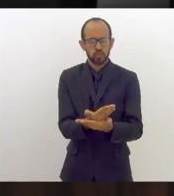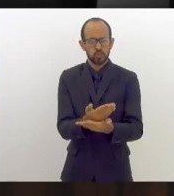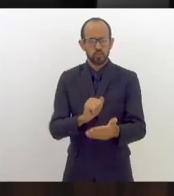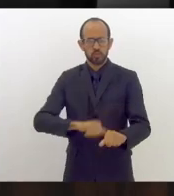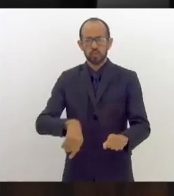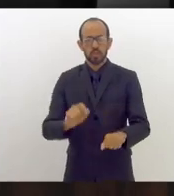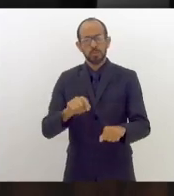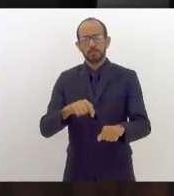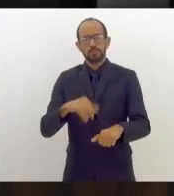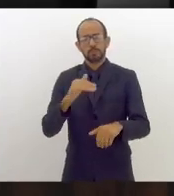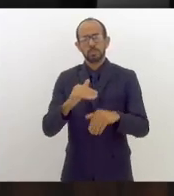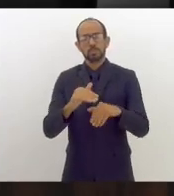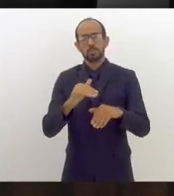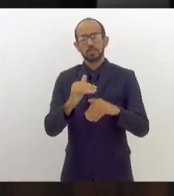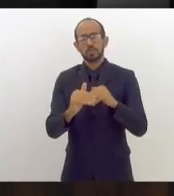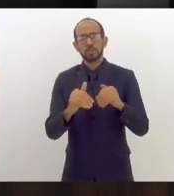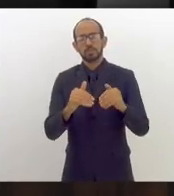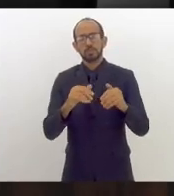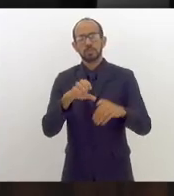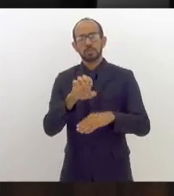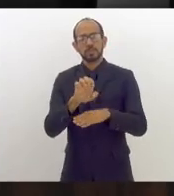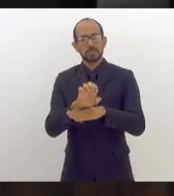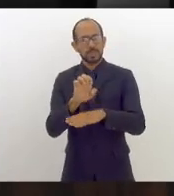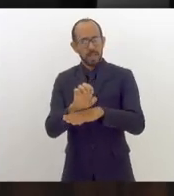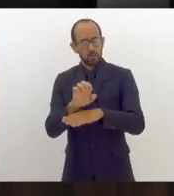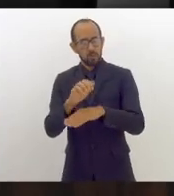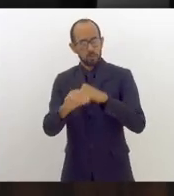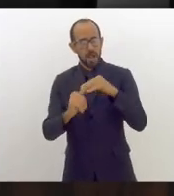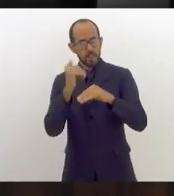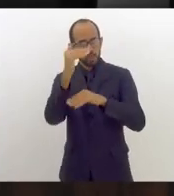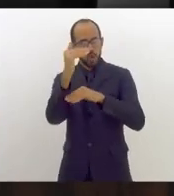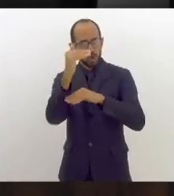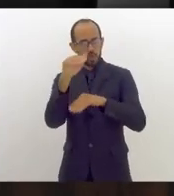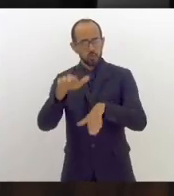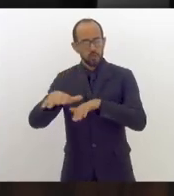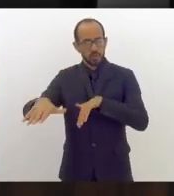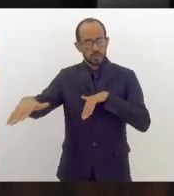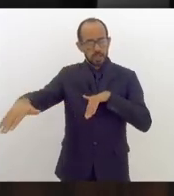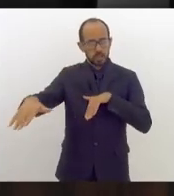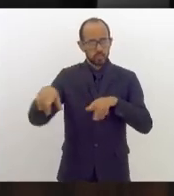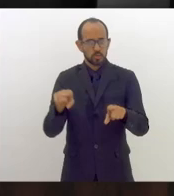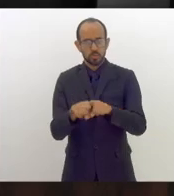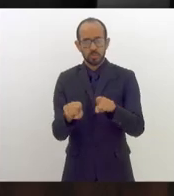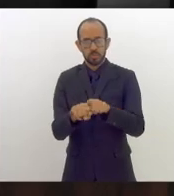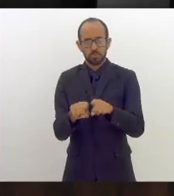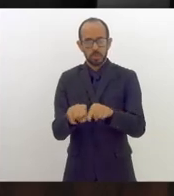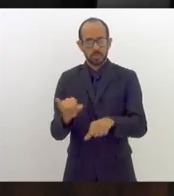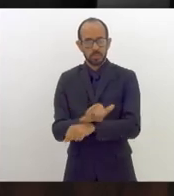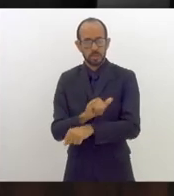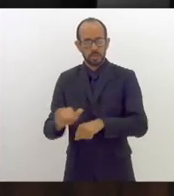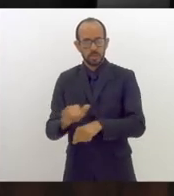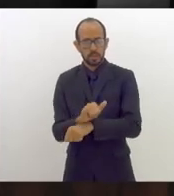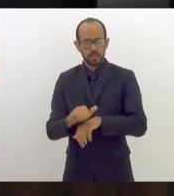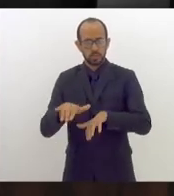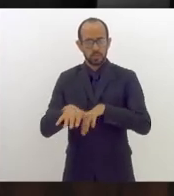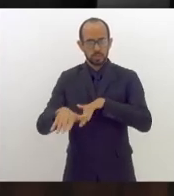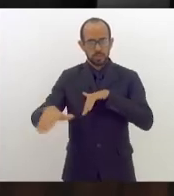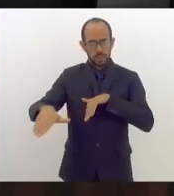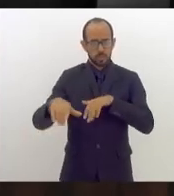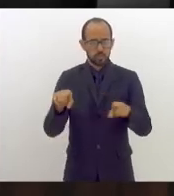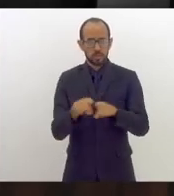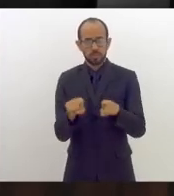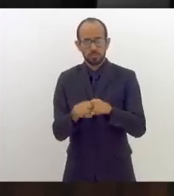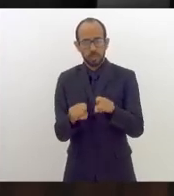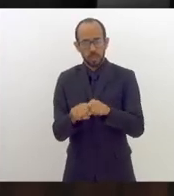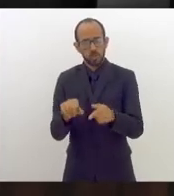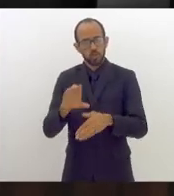estado maior do exército e do curso de política estratégia e alta administração do exército além dos